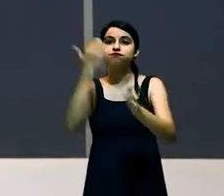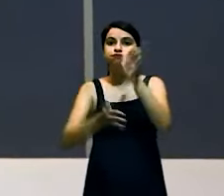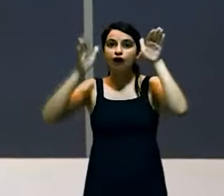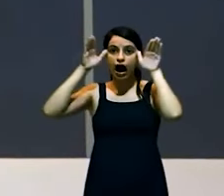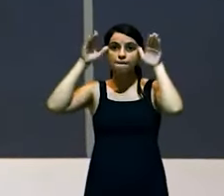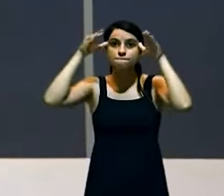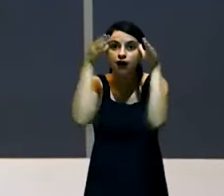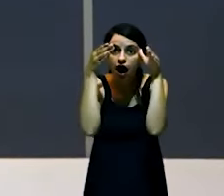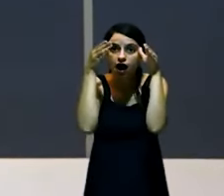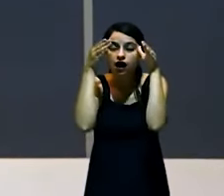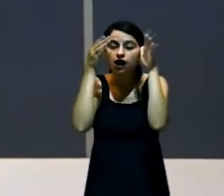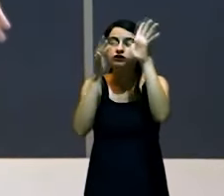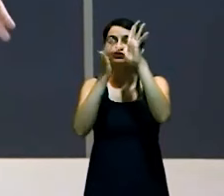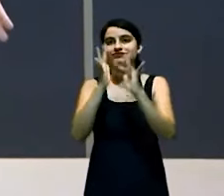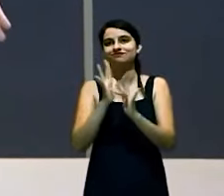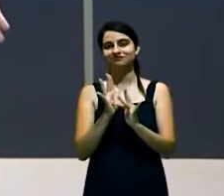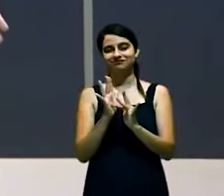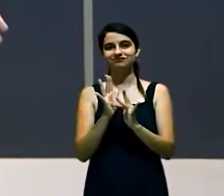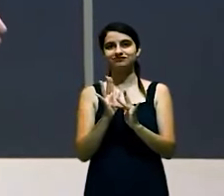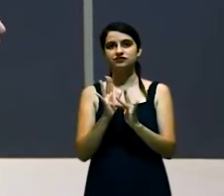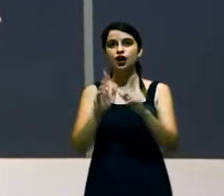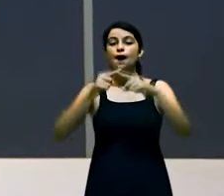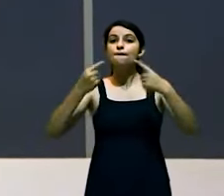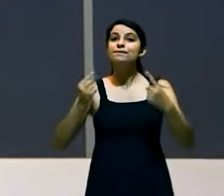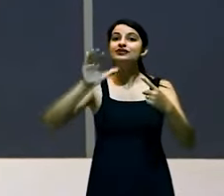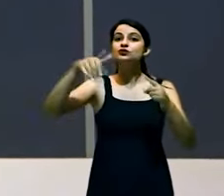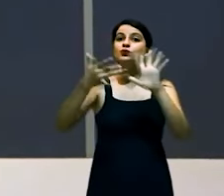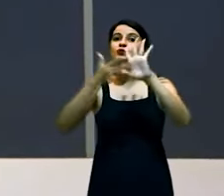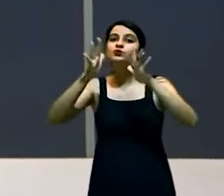Mas na hora que Jesus está falando, irmãos, para todo o trabalho,